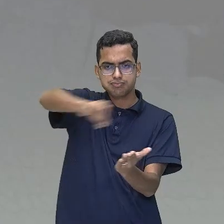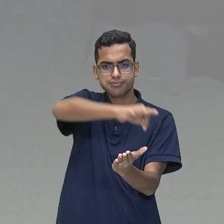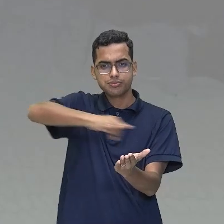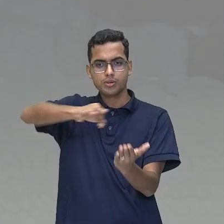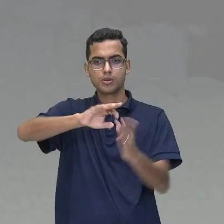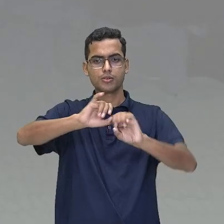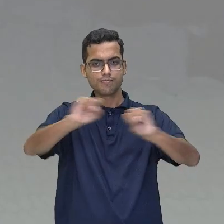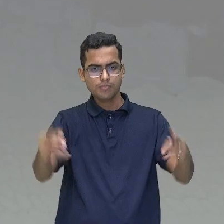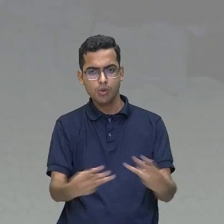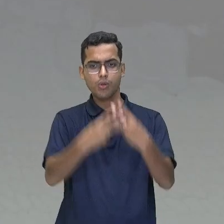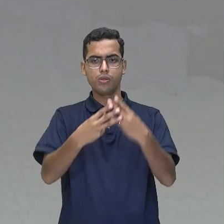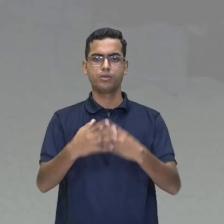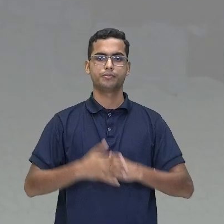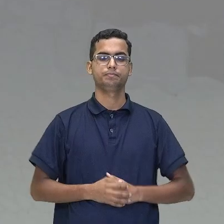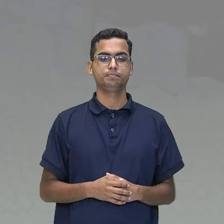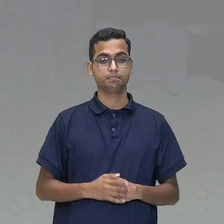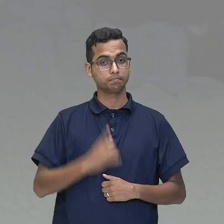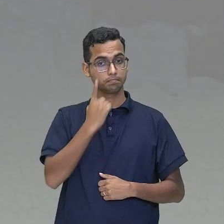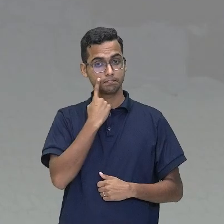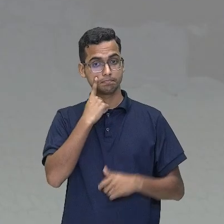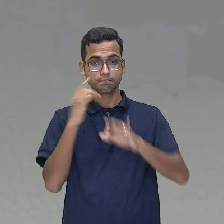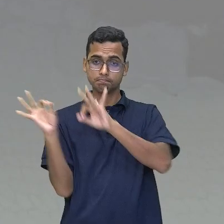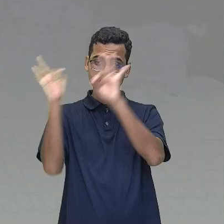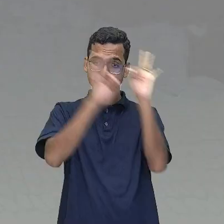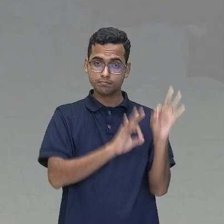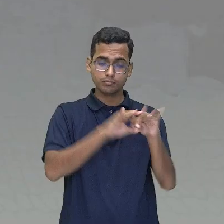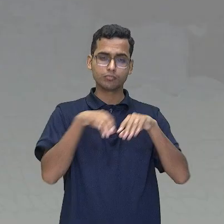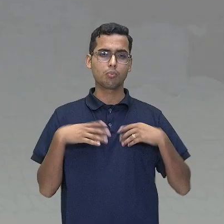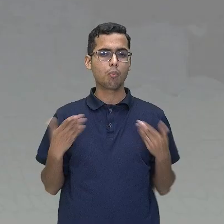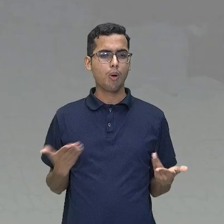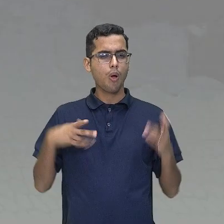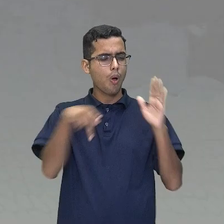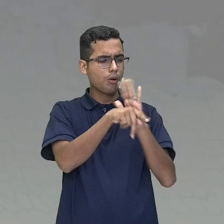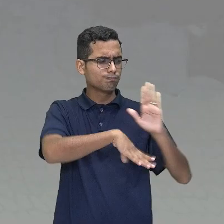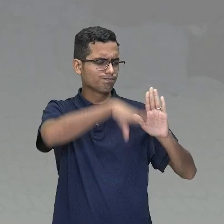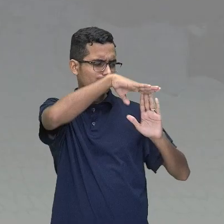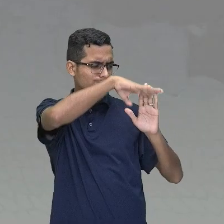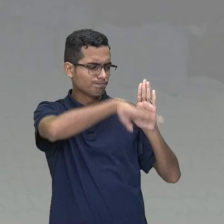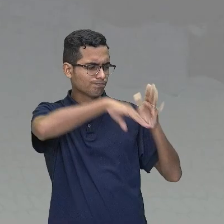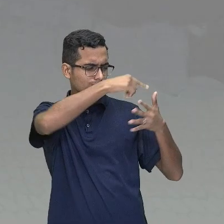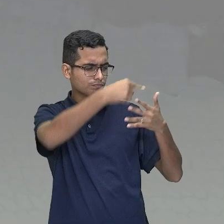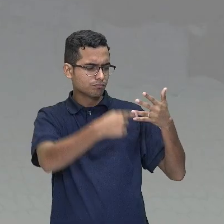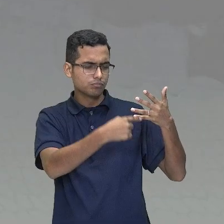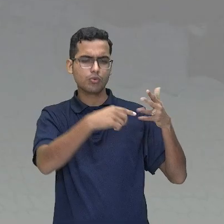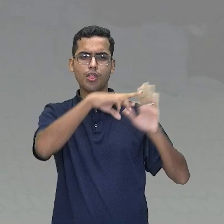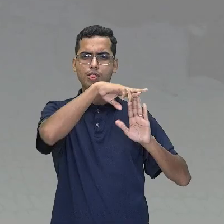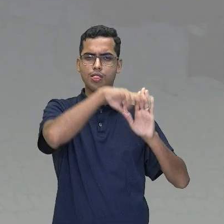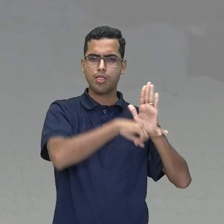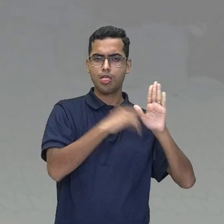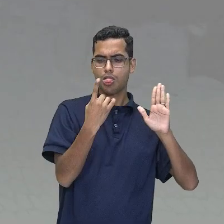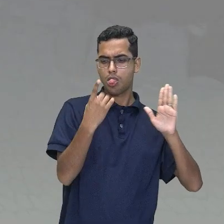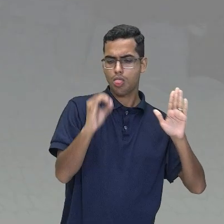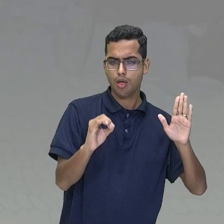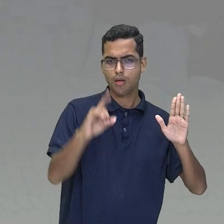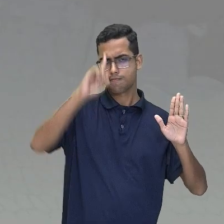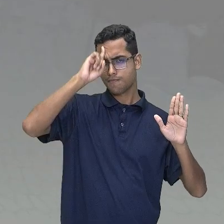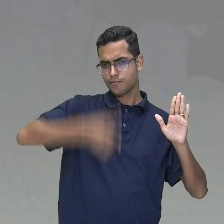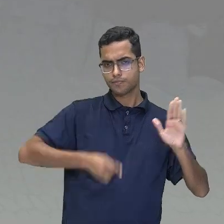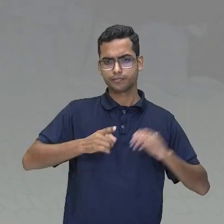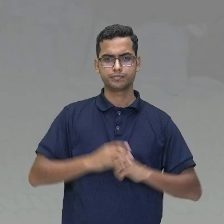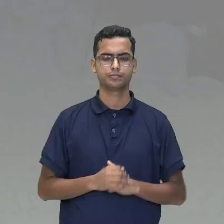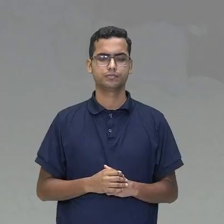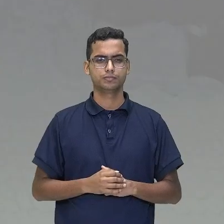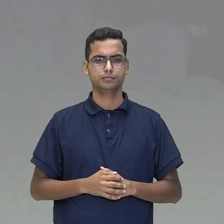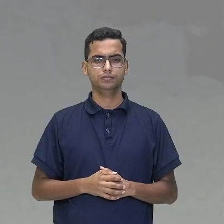ver, dar uma olhadinha quais são esses mandamentos, o que é quais são as 10 palavras, o